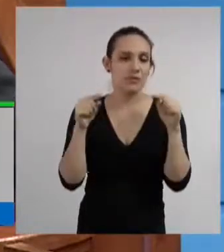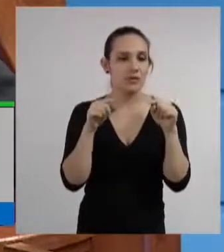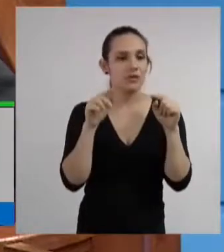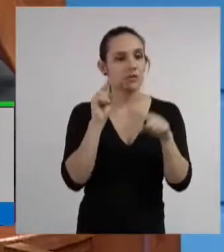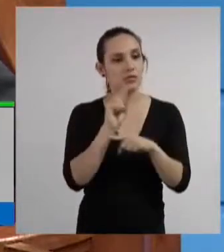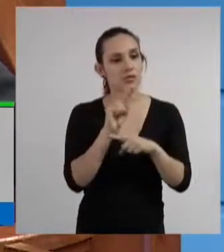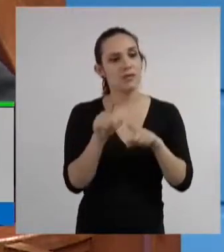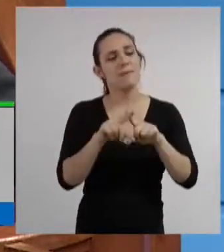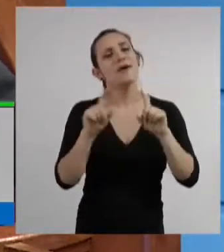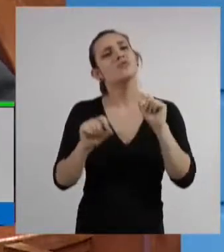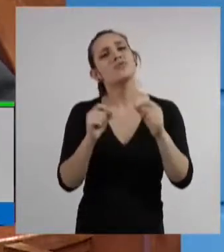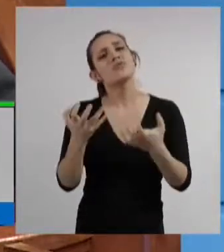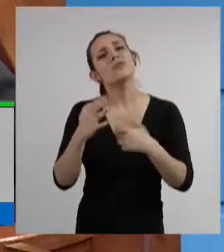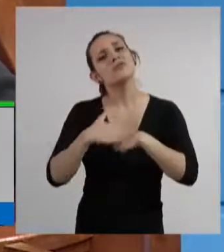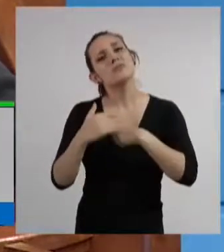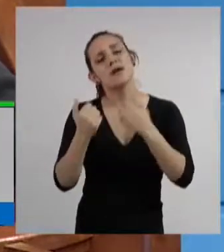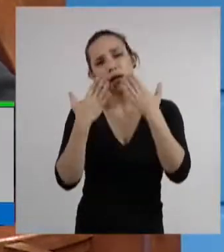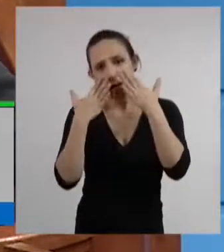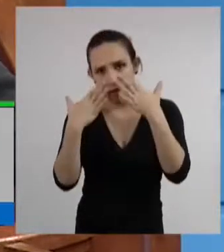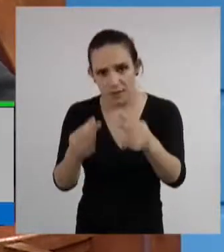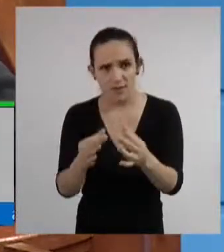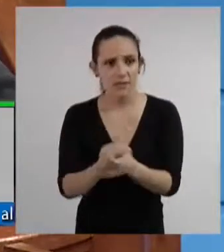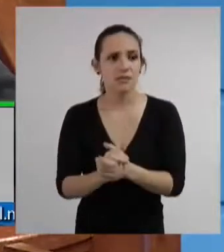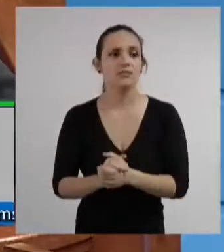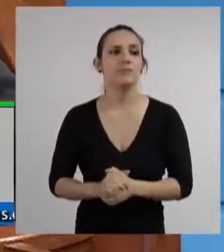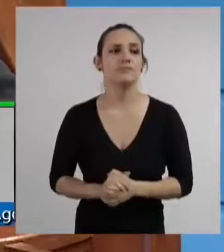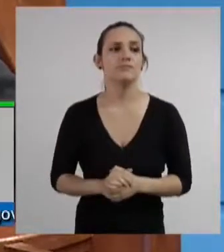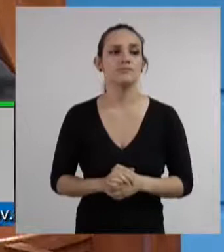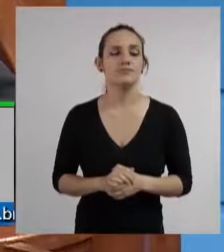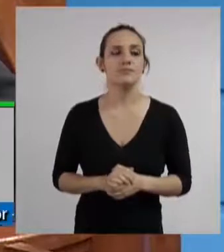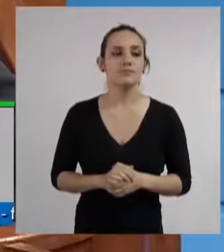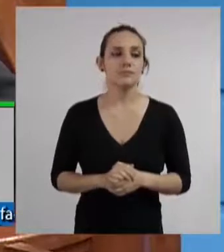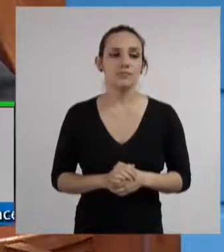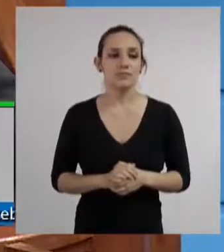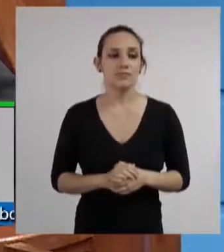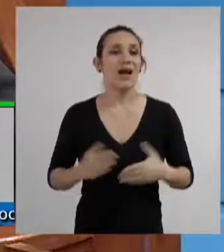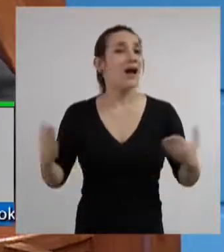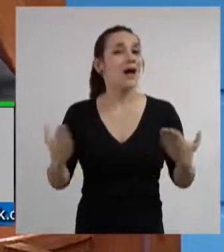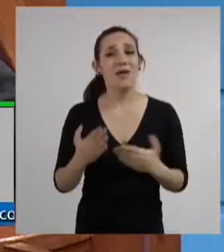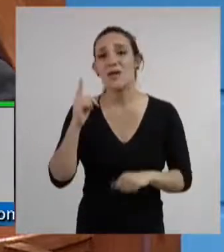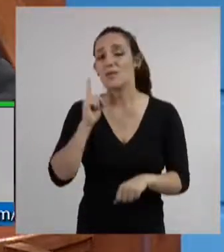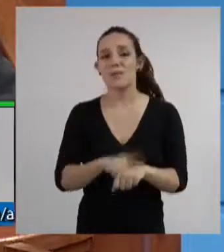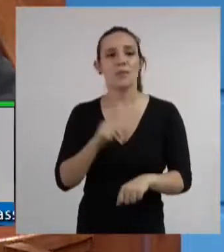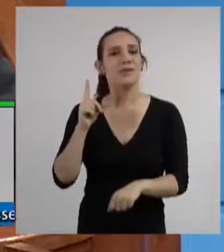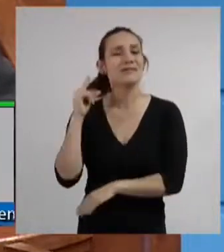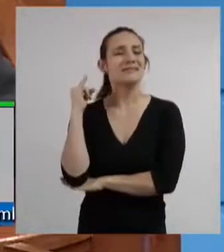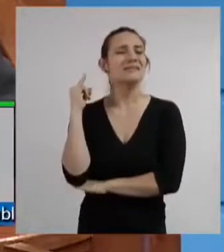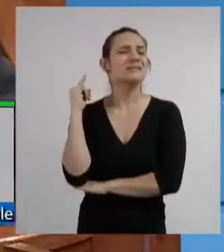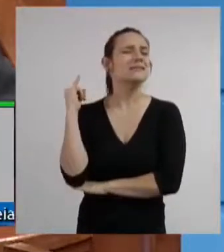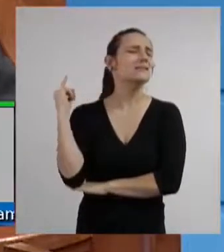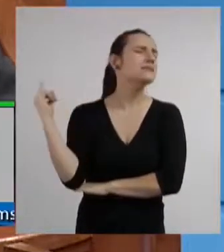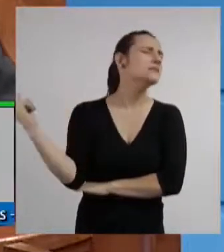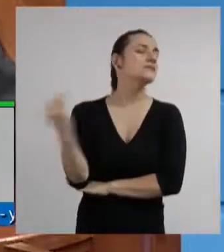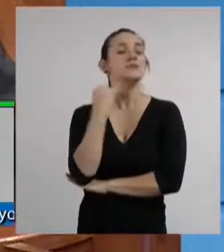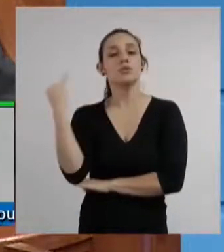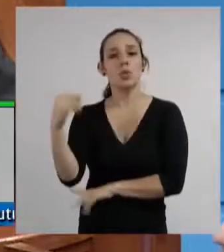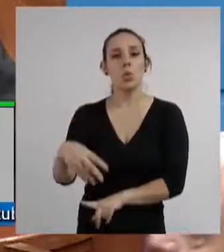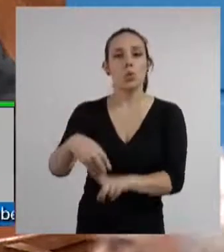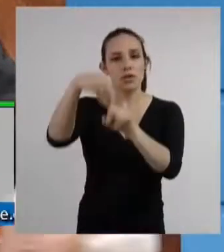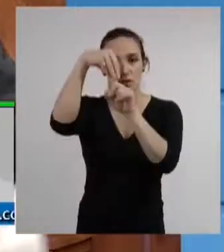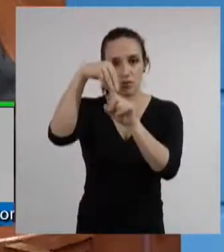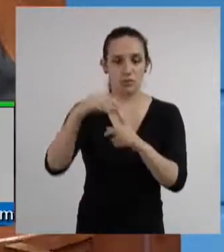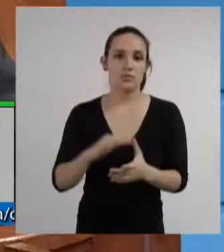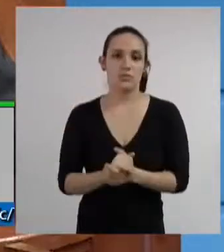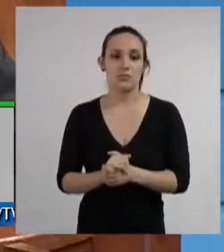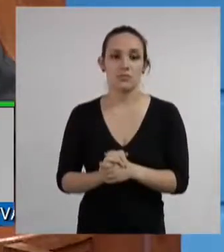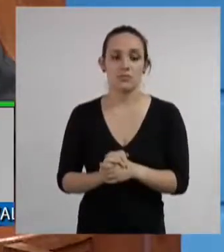também queria chamar a atenção aqui, em relação à questão, que nós estamos num momento ímpar aqui nesta casa